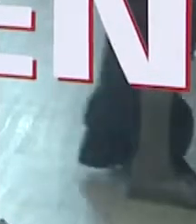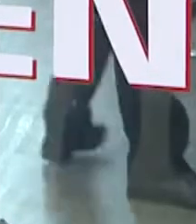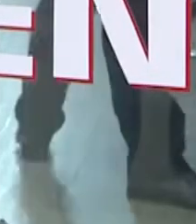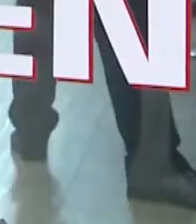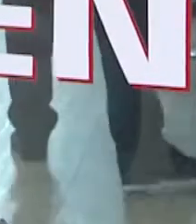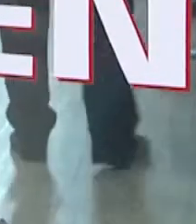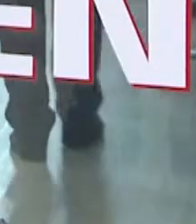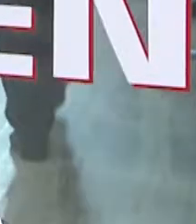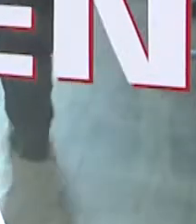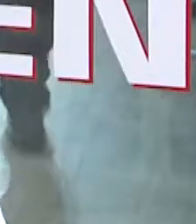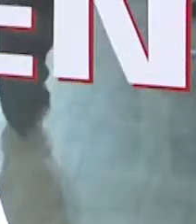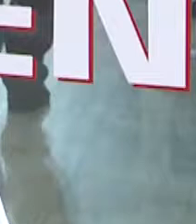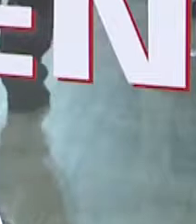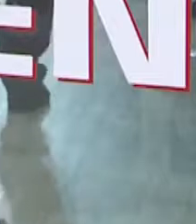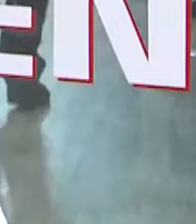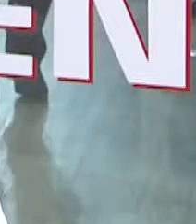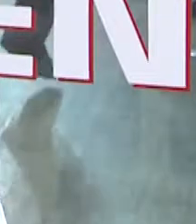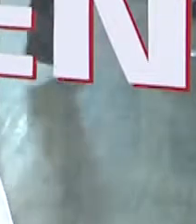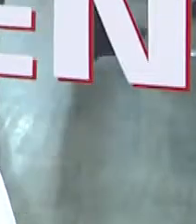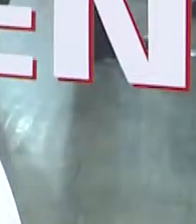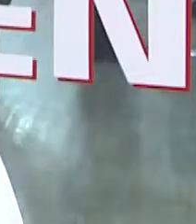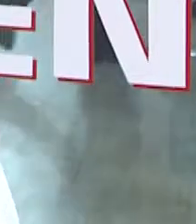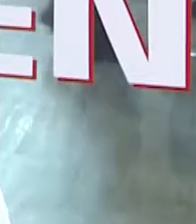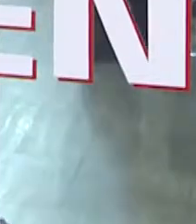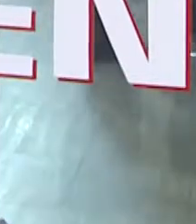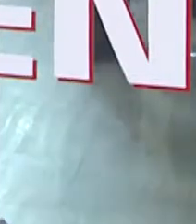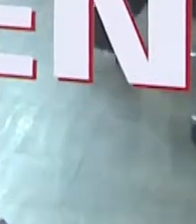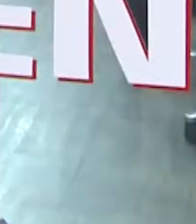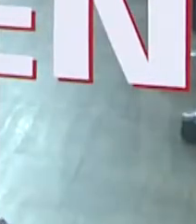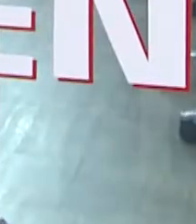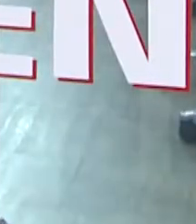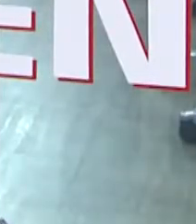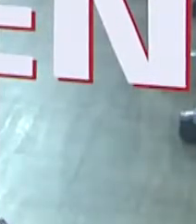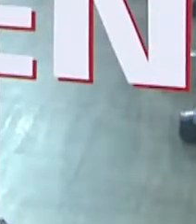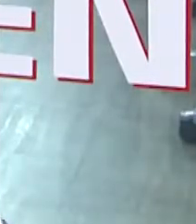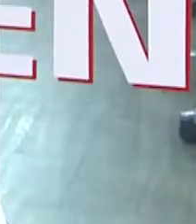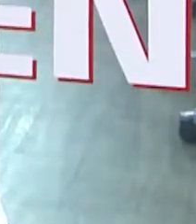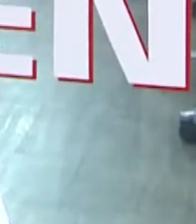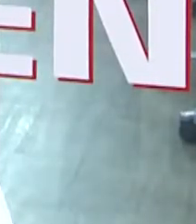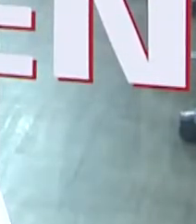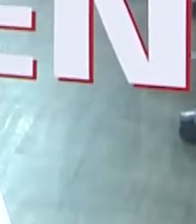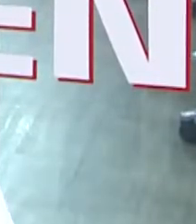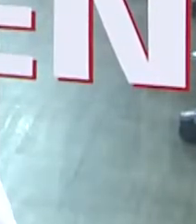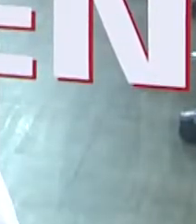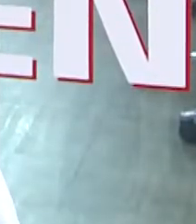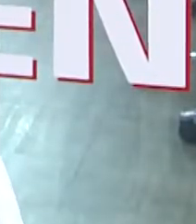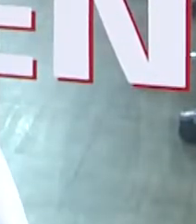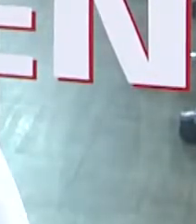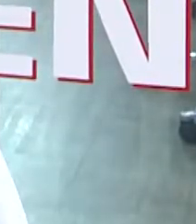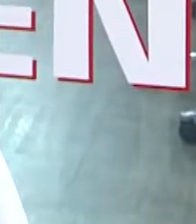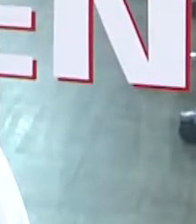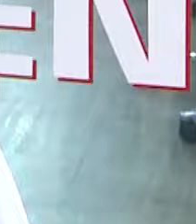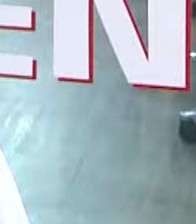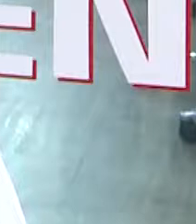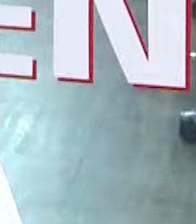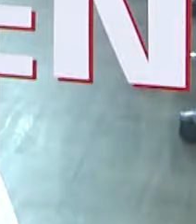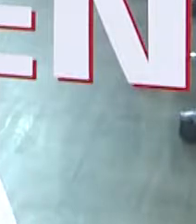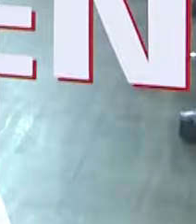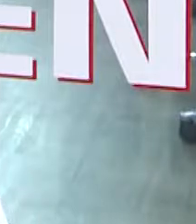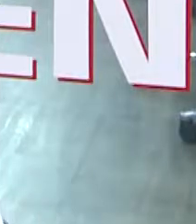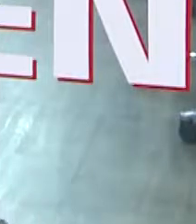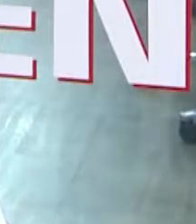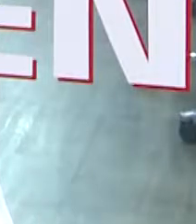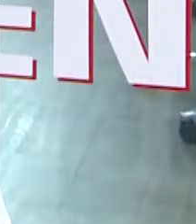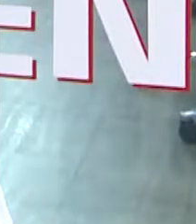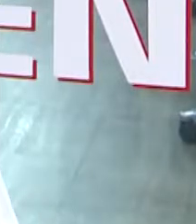multas inclusive está já no portal transpareçam são abençoadas no 100º dia de trabalhos muitas mídias mandato já a funcionar da minha primeira lei então